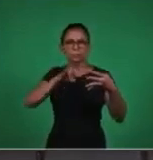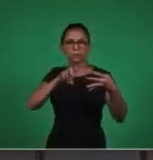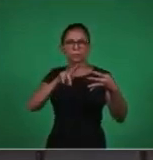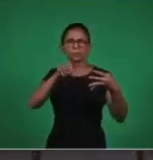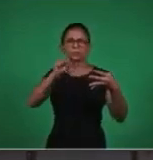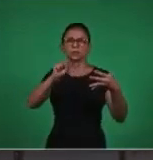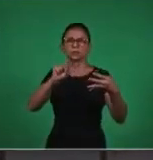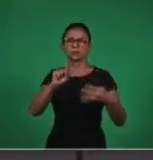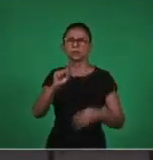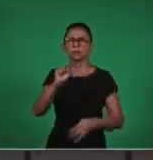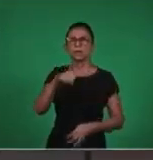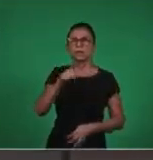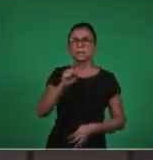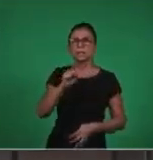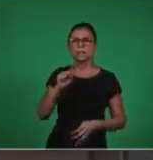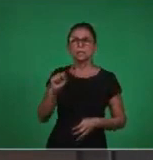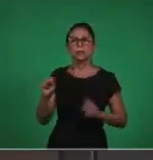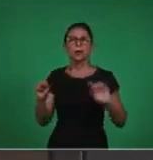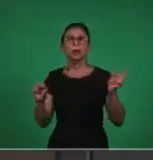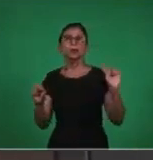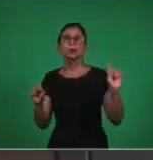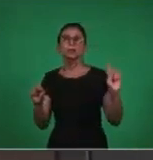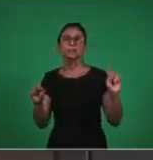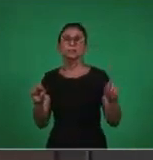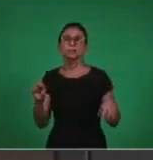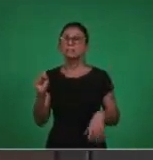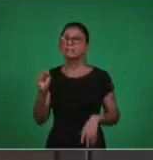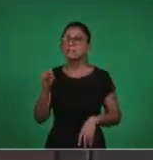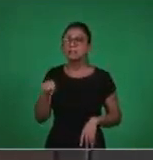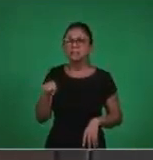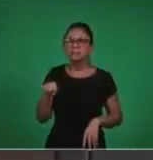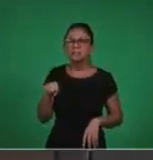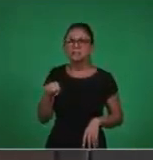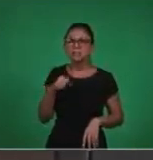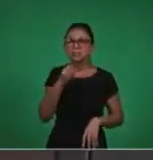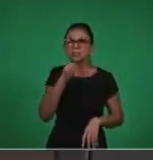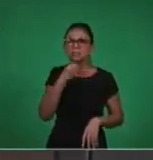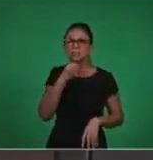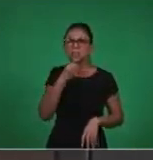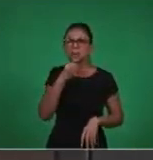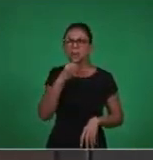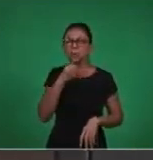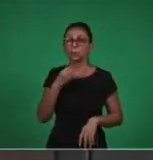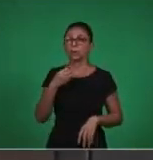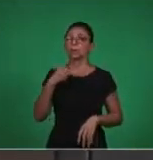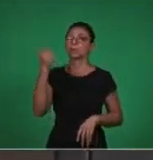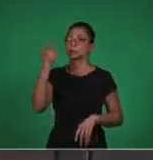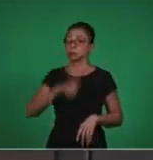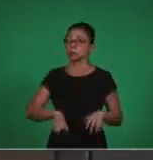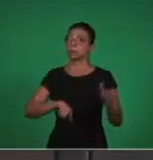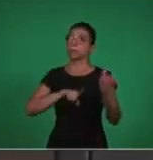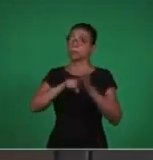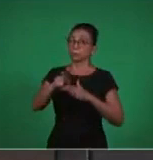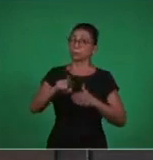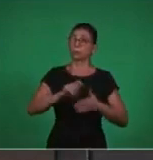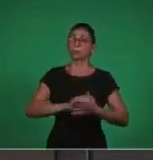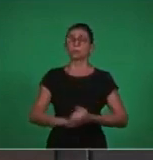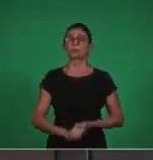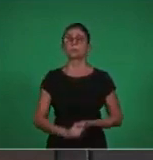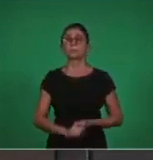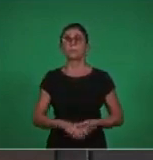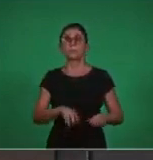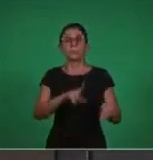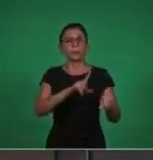muito magro. De quem não sabe o que é tempo. Eu estou perguntando, vou repetir. O tempo faz